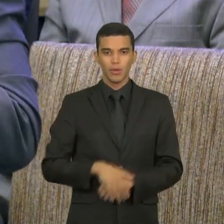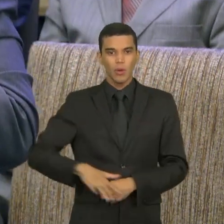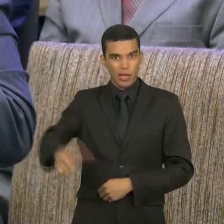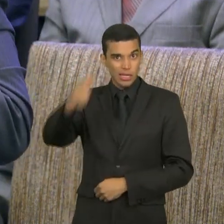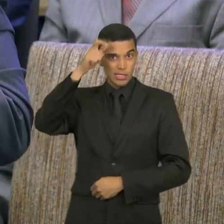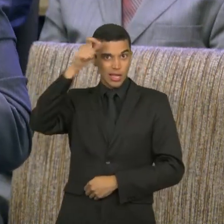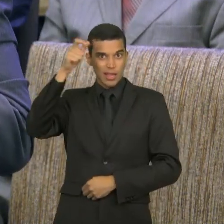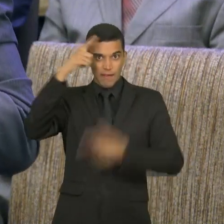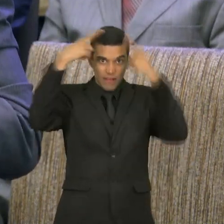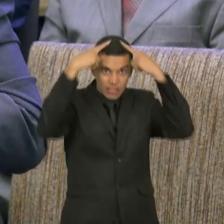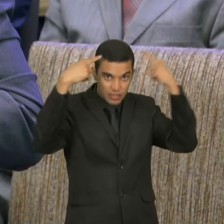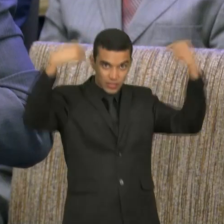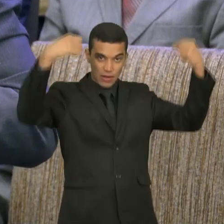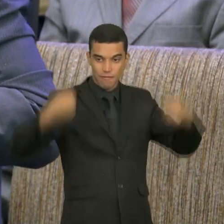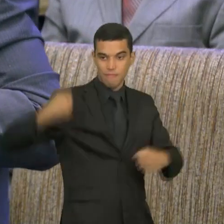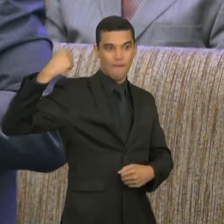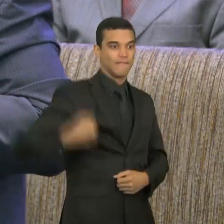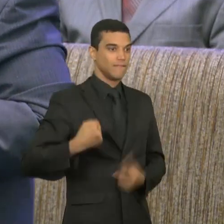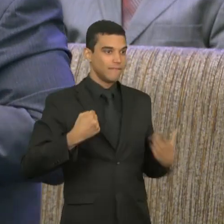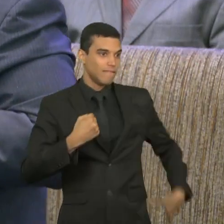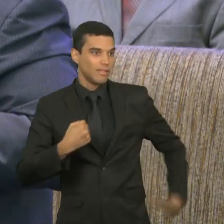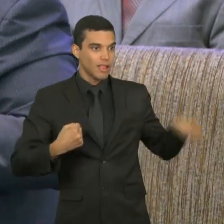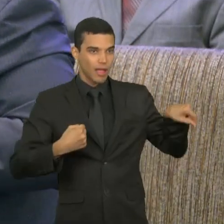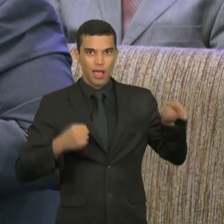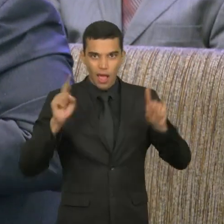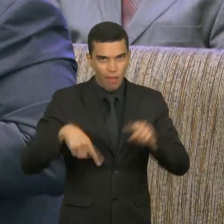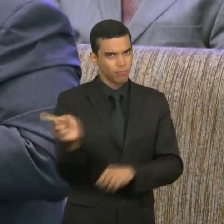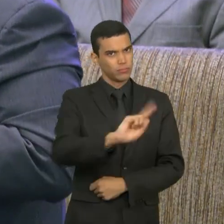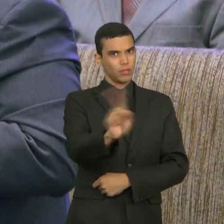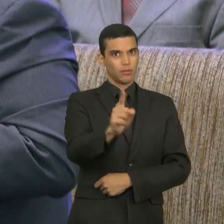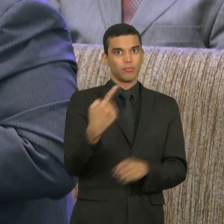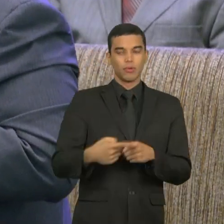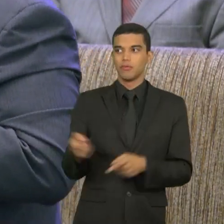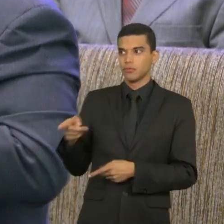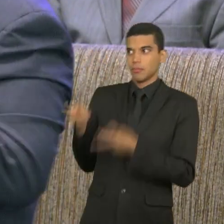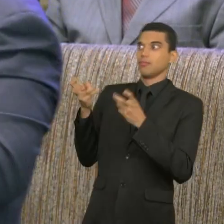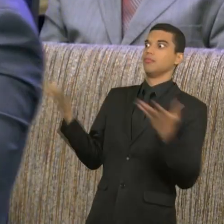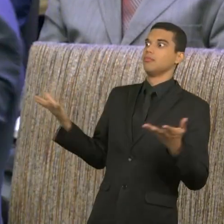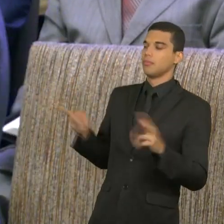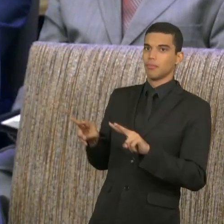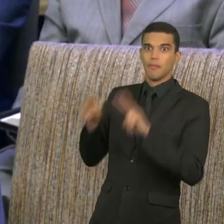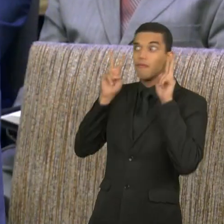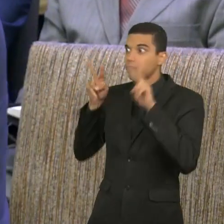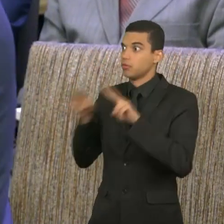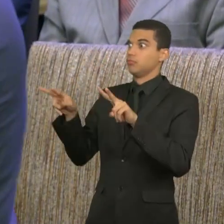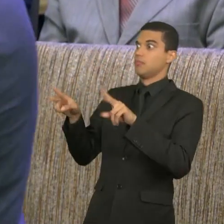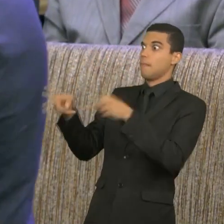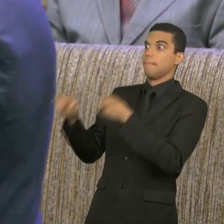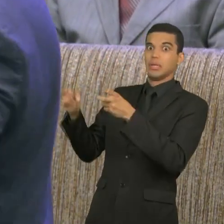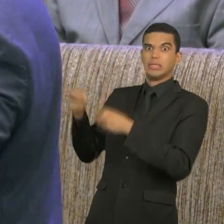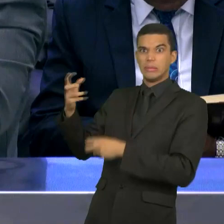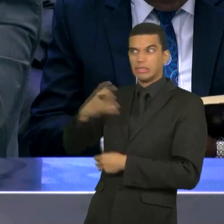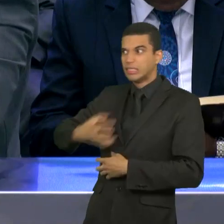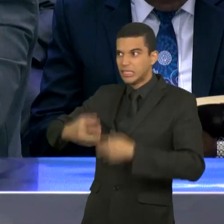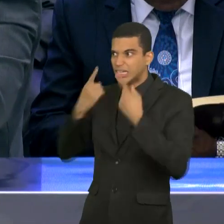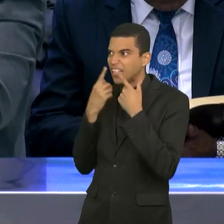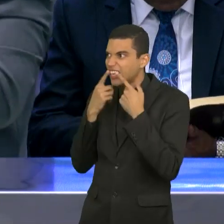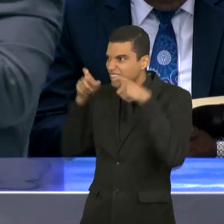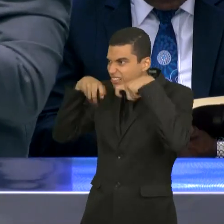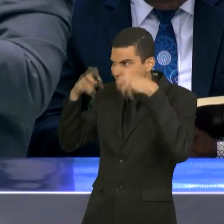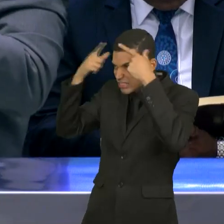de rabo e um garfo na mão senão você ia saber que ele era o diabo ele vem de uma maneira sofisticada ele vem de uma maneira agradável